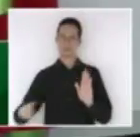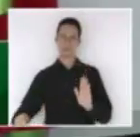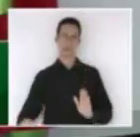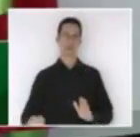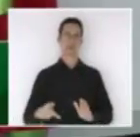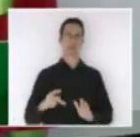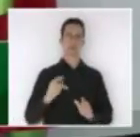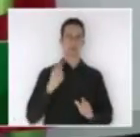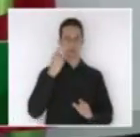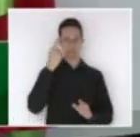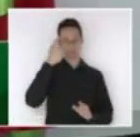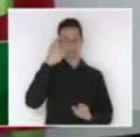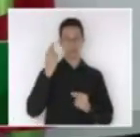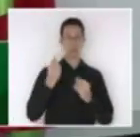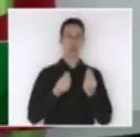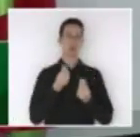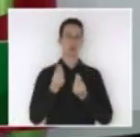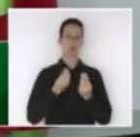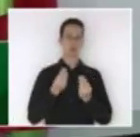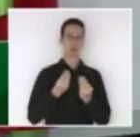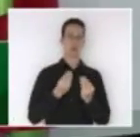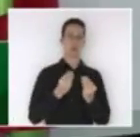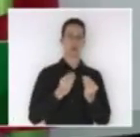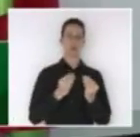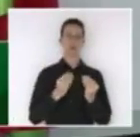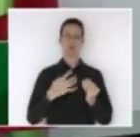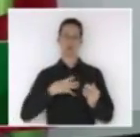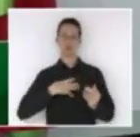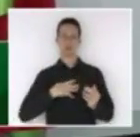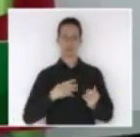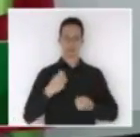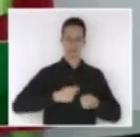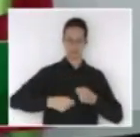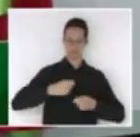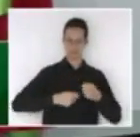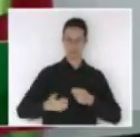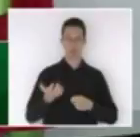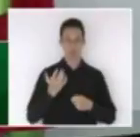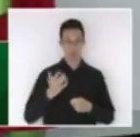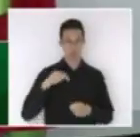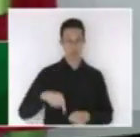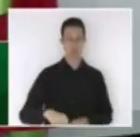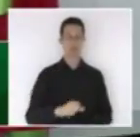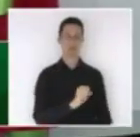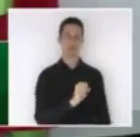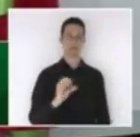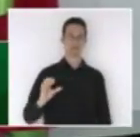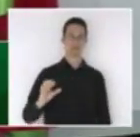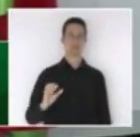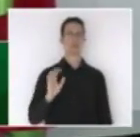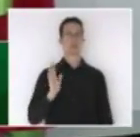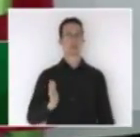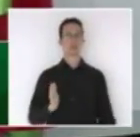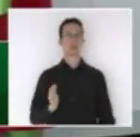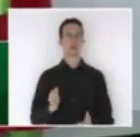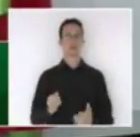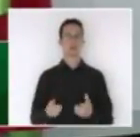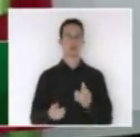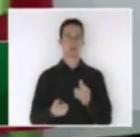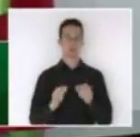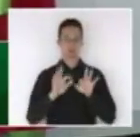administrativos queremos para Santa Catarina. E nós protocolamos nessa casa um projeto de lei em que propõe um